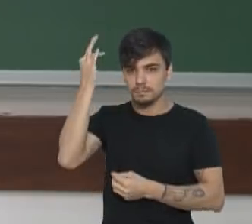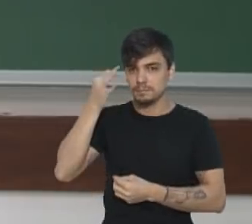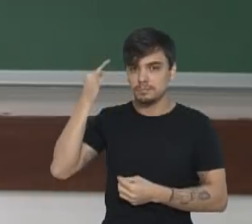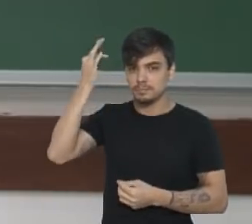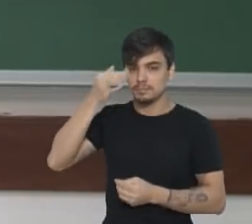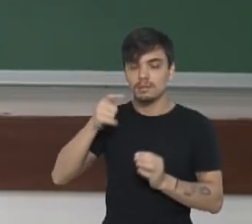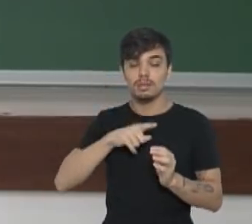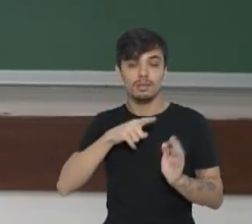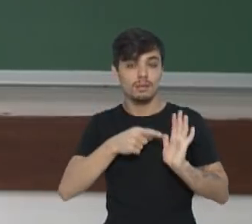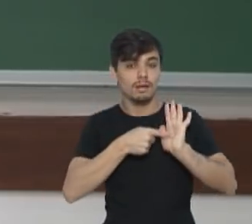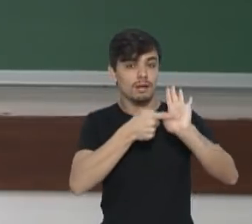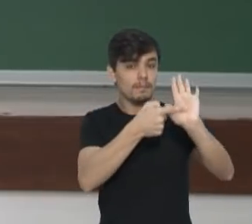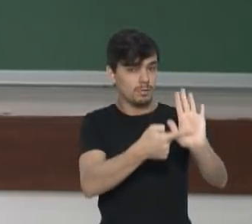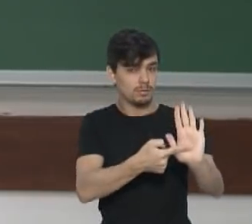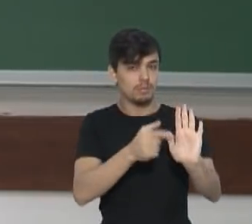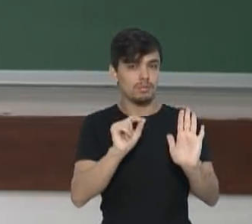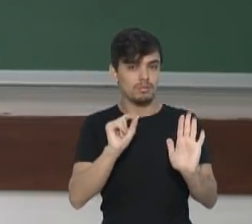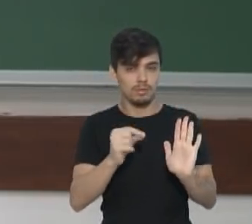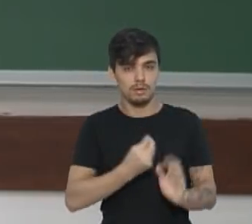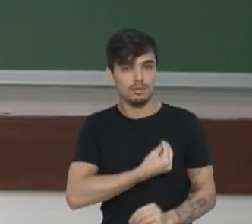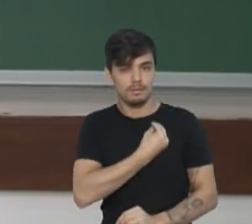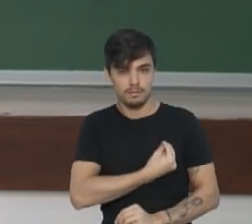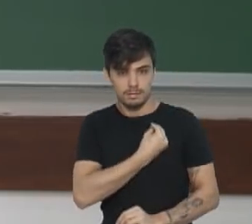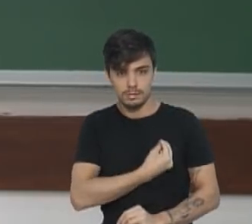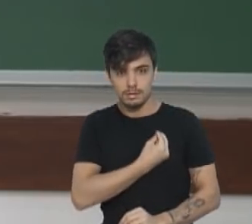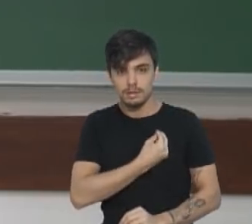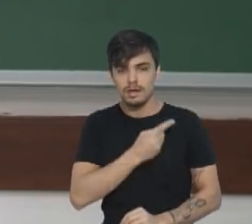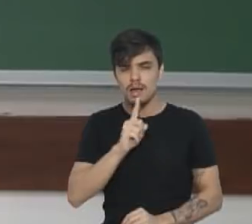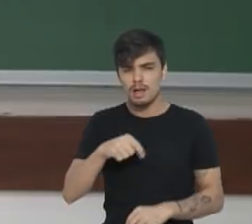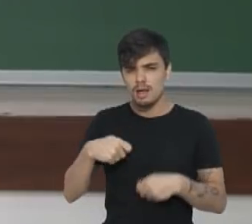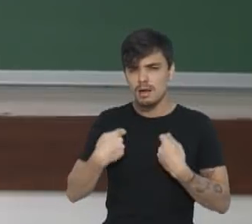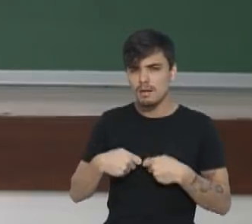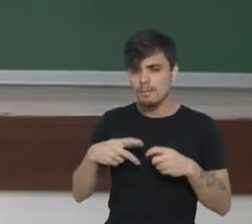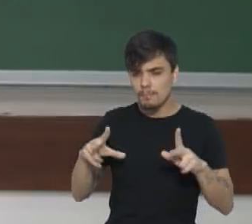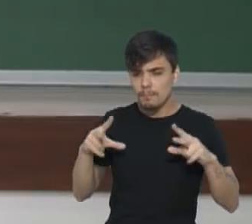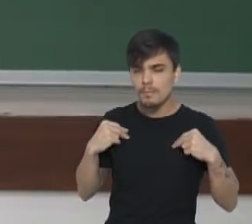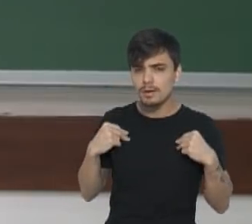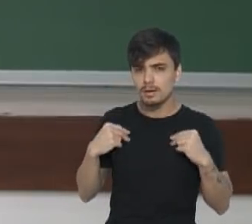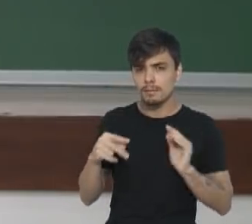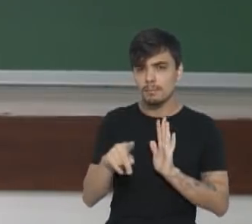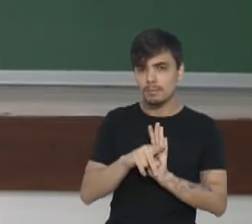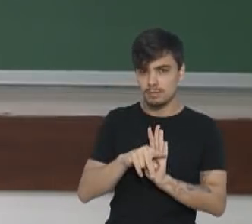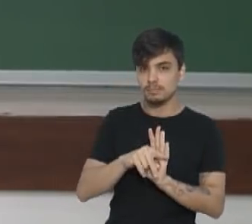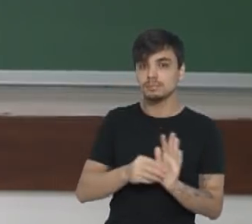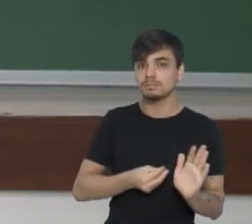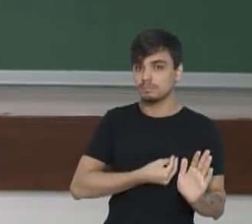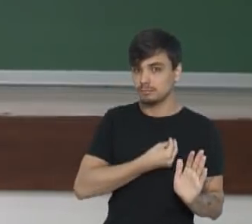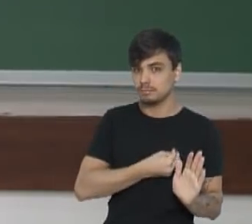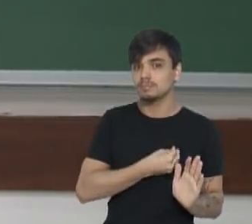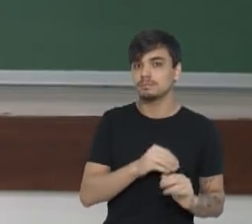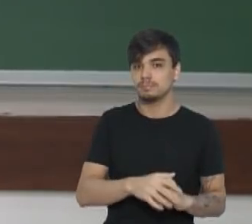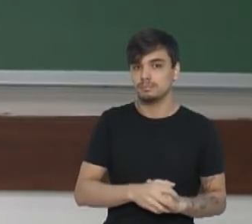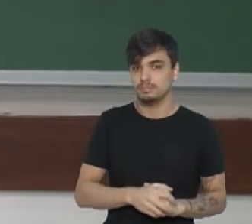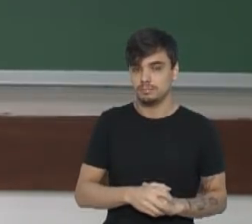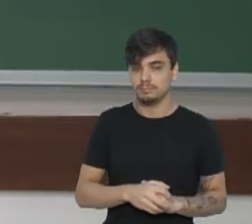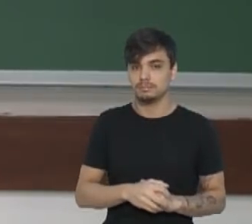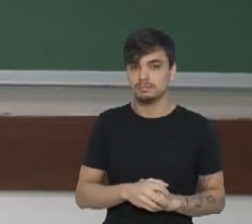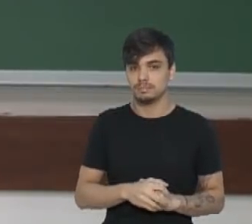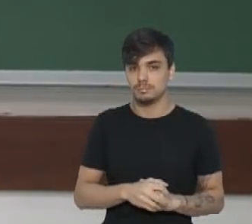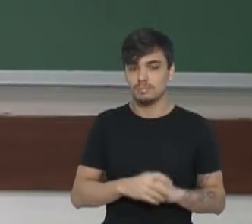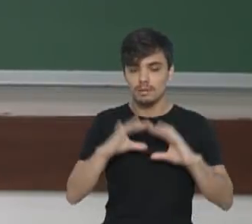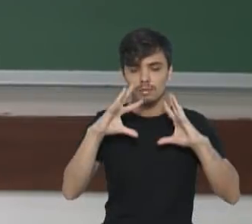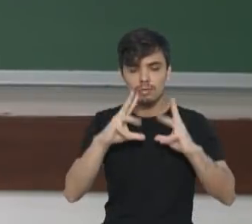tenta mostrar que a vida, né, deve ser merecida por ela mesma. Tá? Tudo que é vida merece